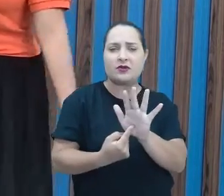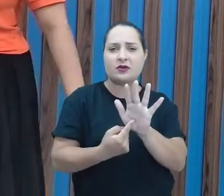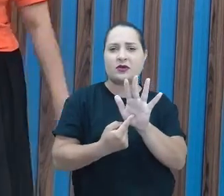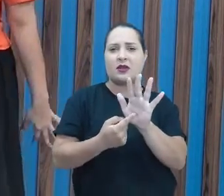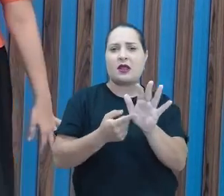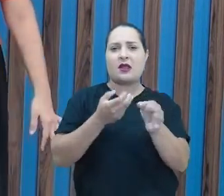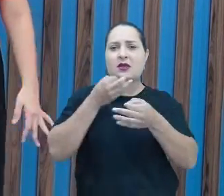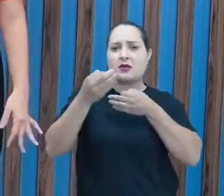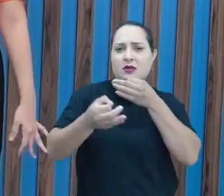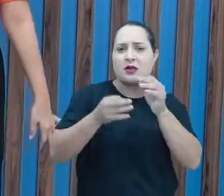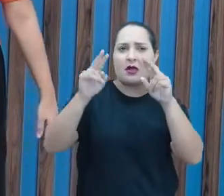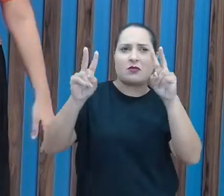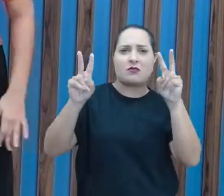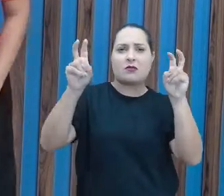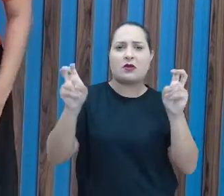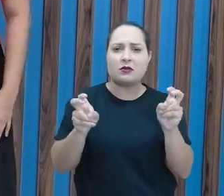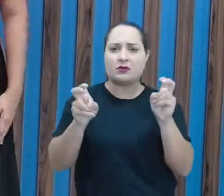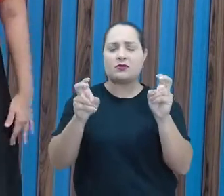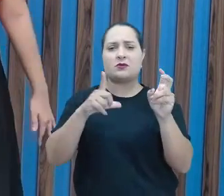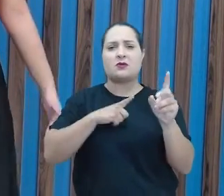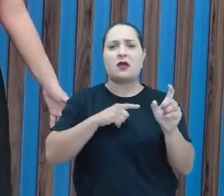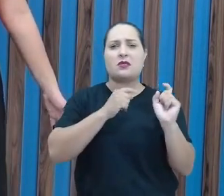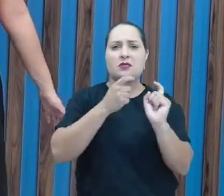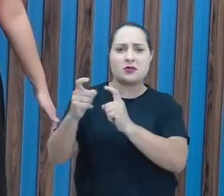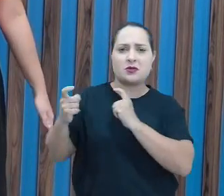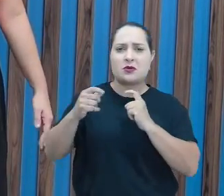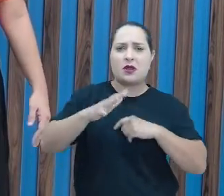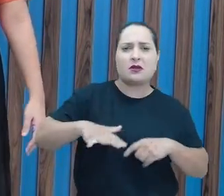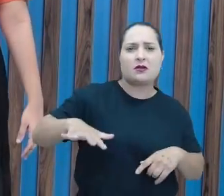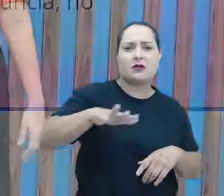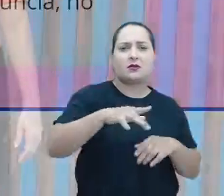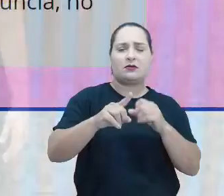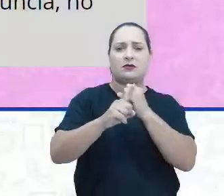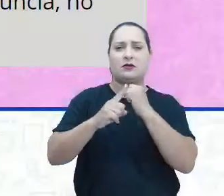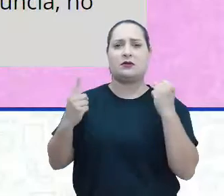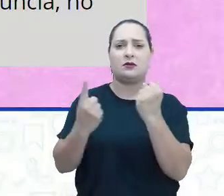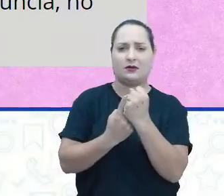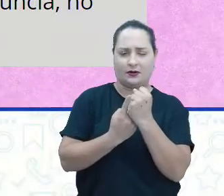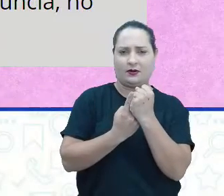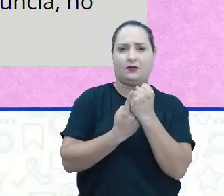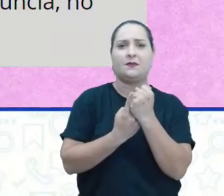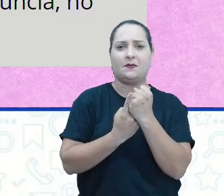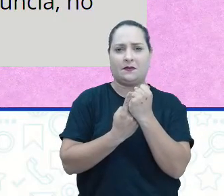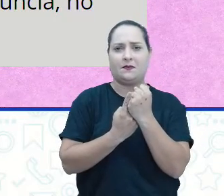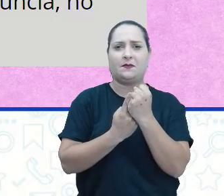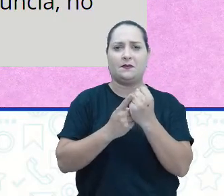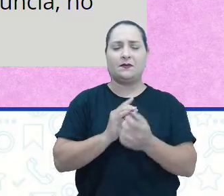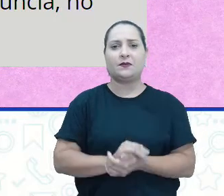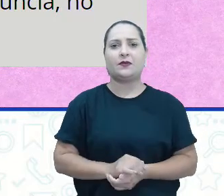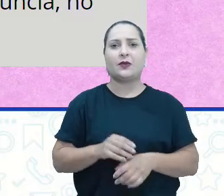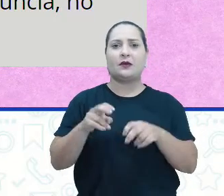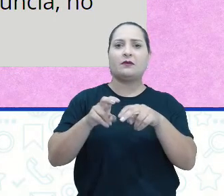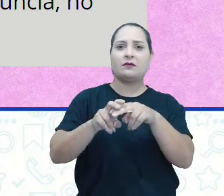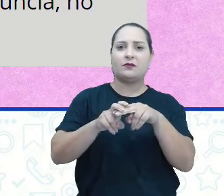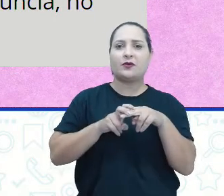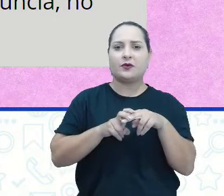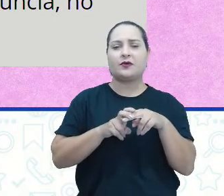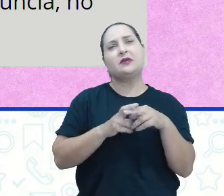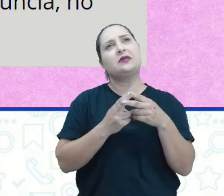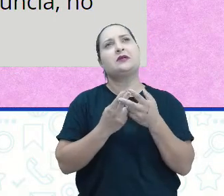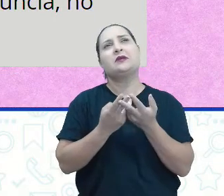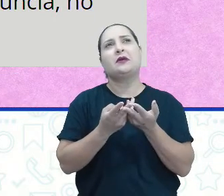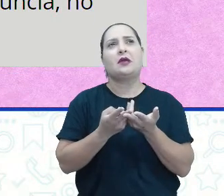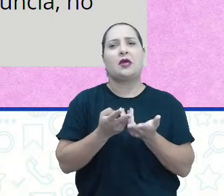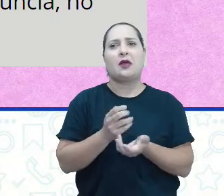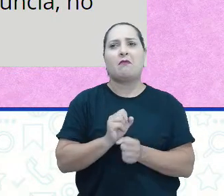que esteja sob alvo de discussões na sociedade. Por isso, as charges podem ficar